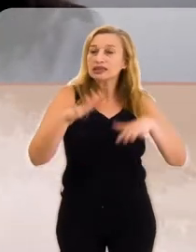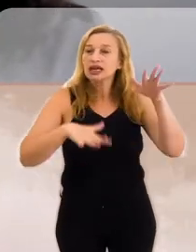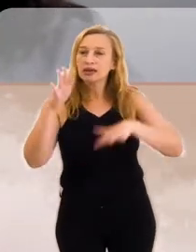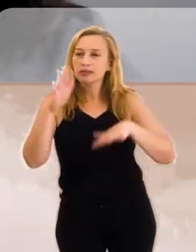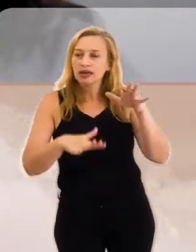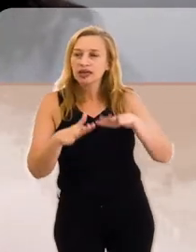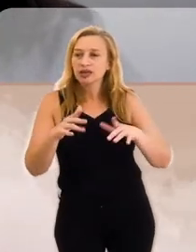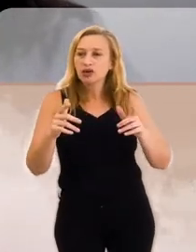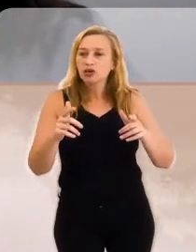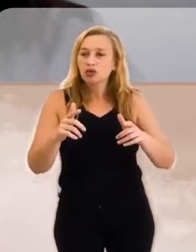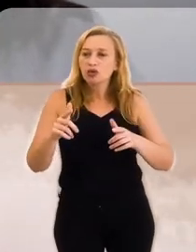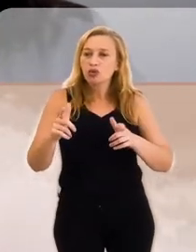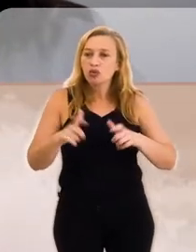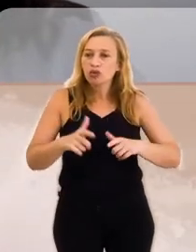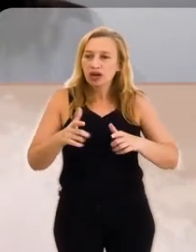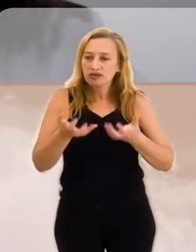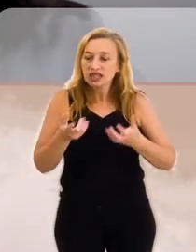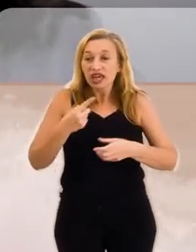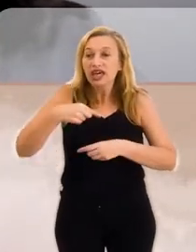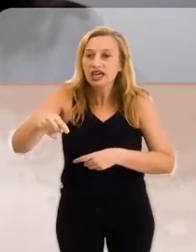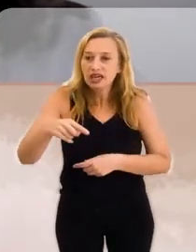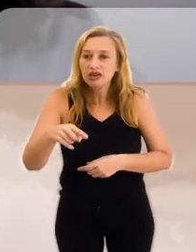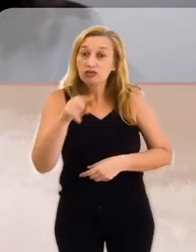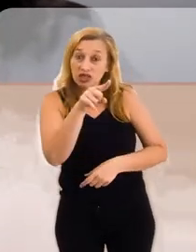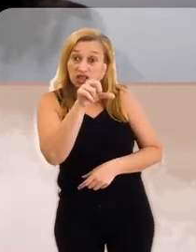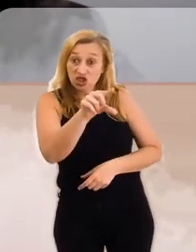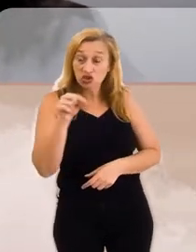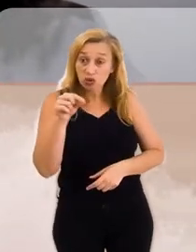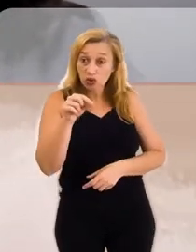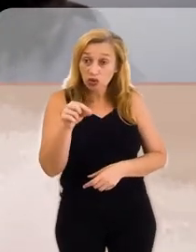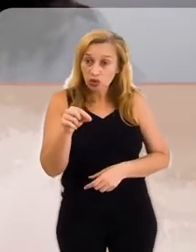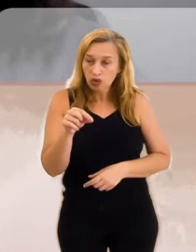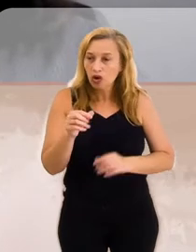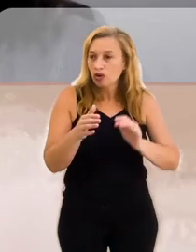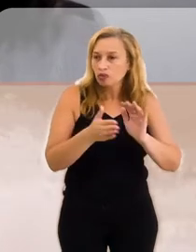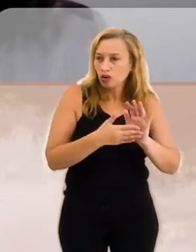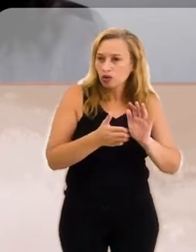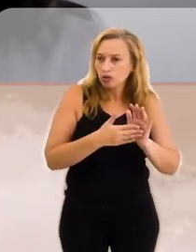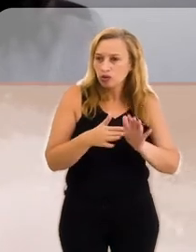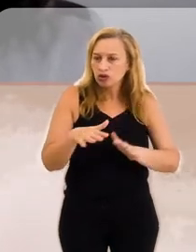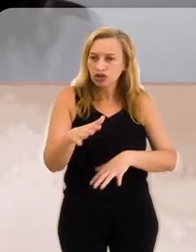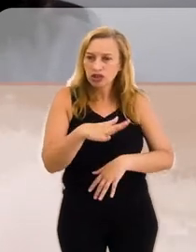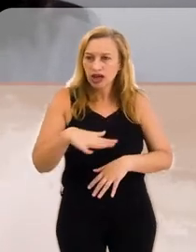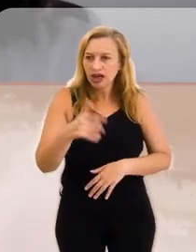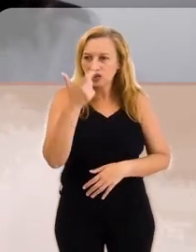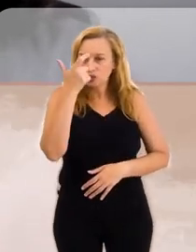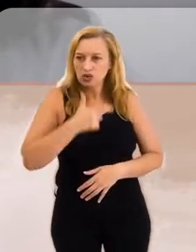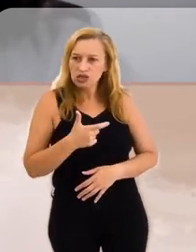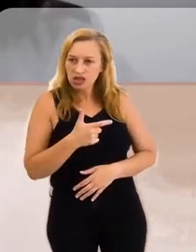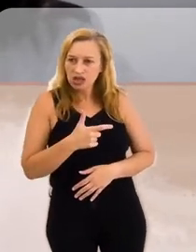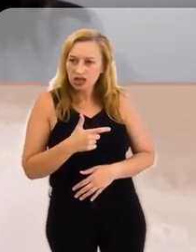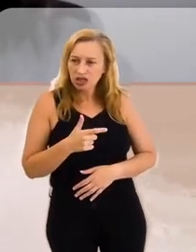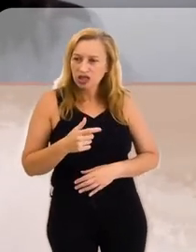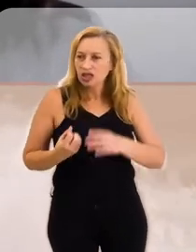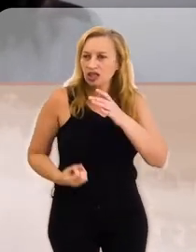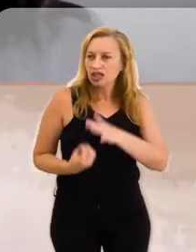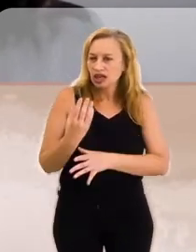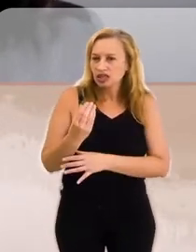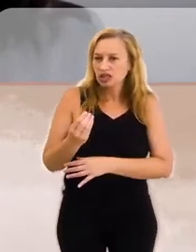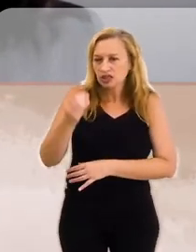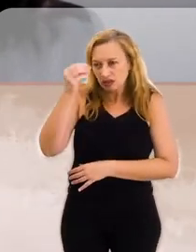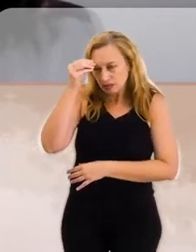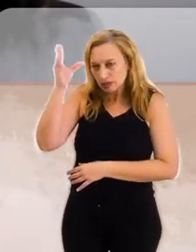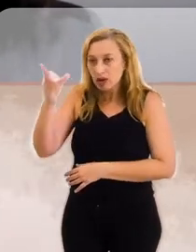mal Depende de para onde você está indo você escolheu um bom propósito no campo do ser alguns